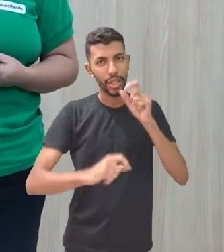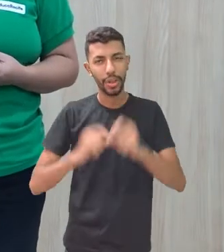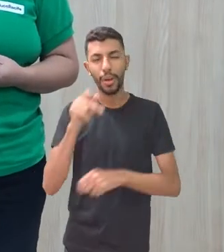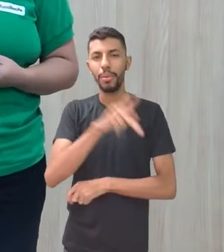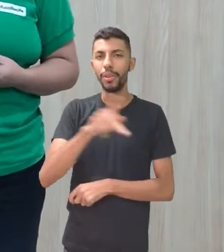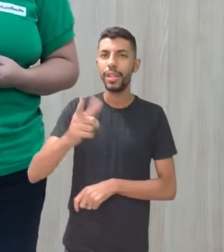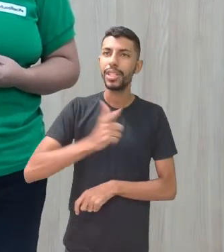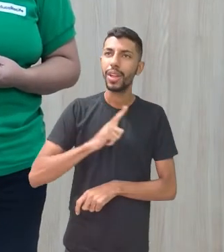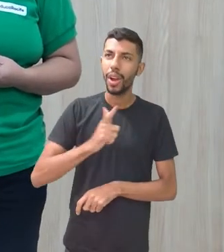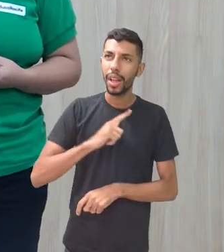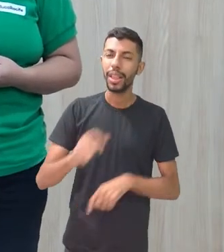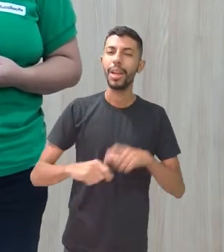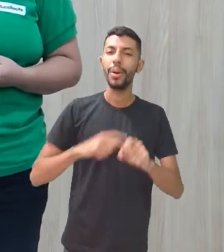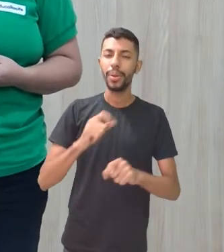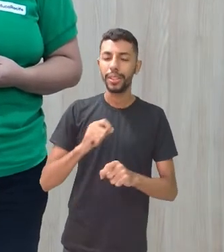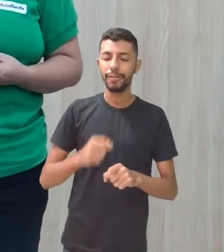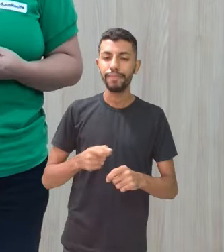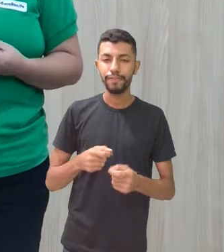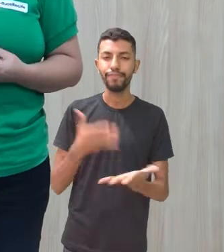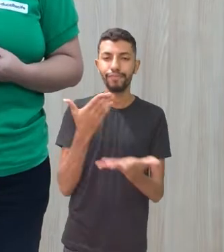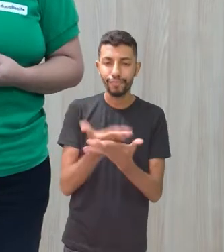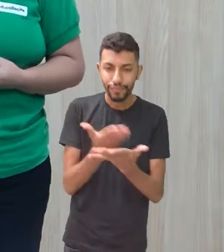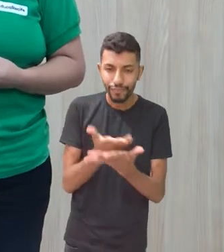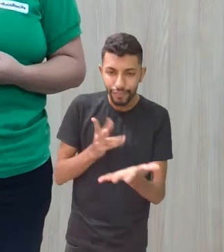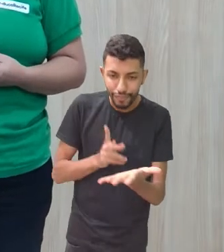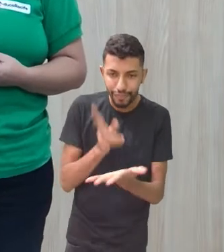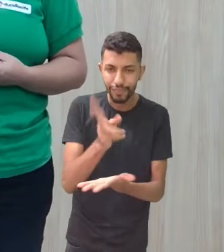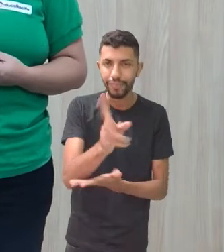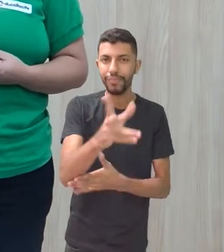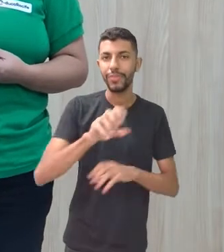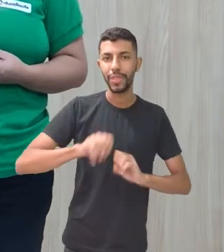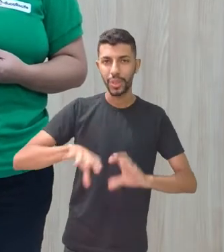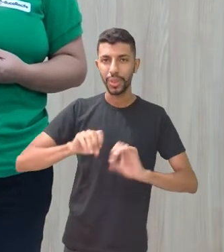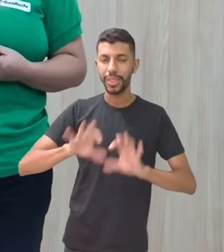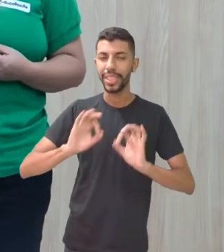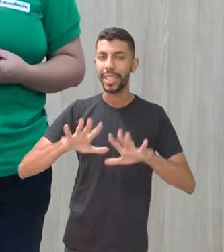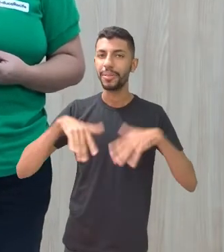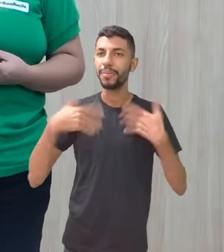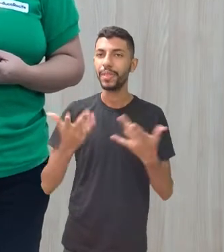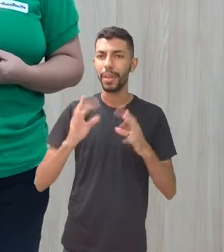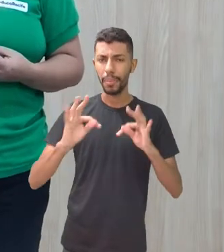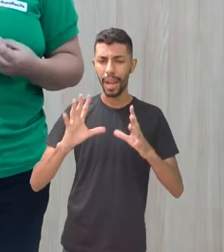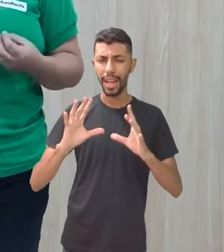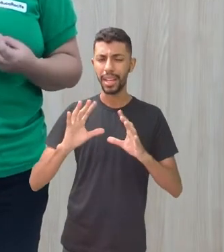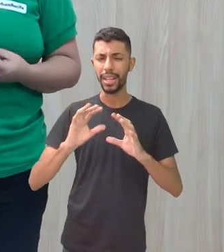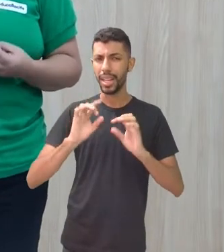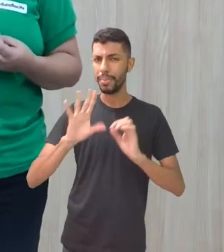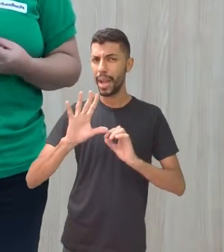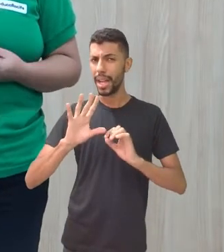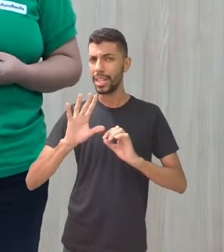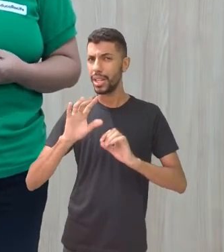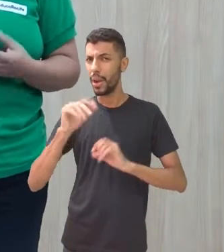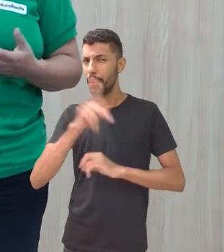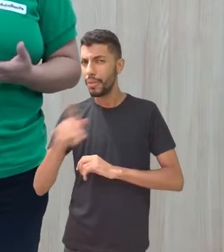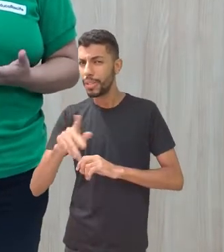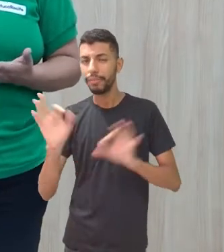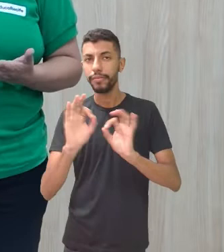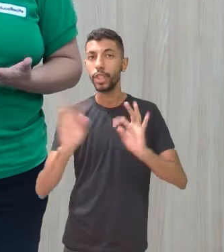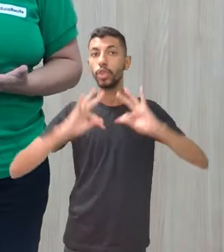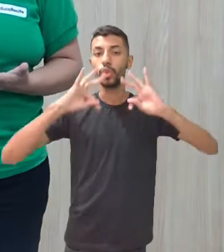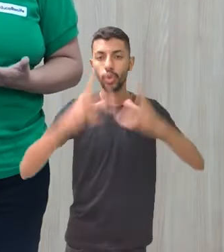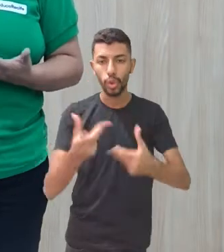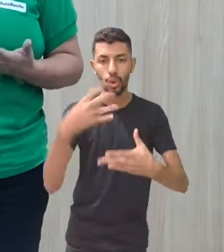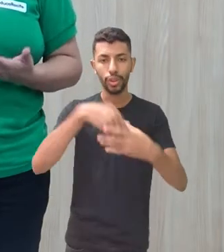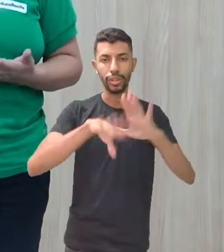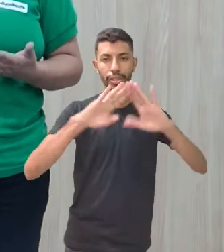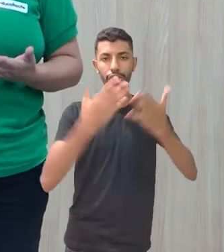tenha essa formação continuada, mas não só o professor, não é? Todos que estão inseridos no ambiente